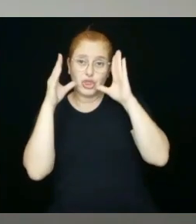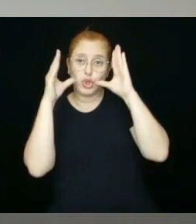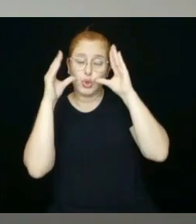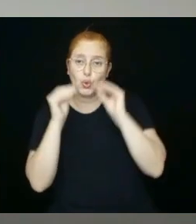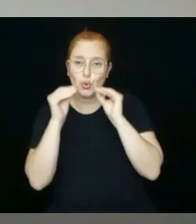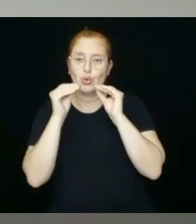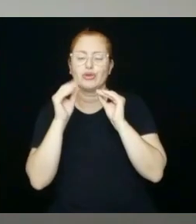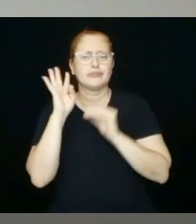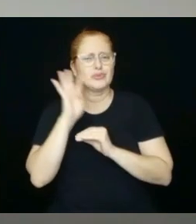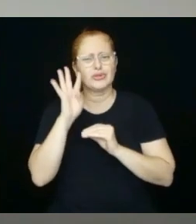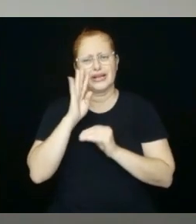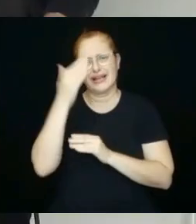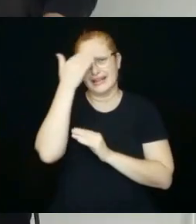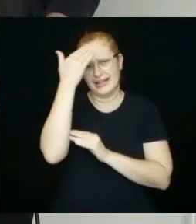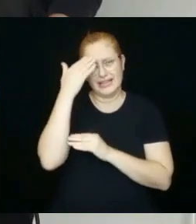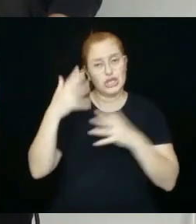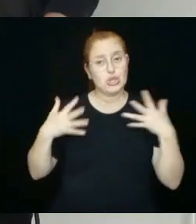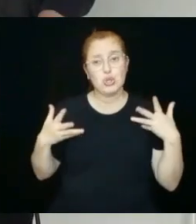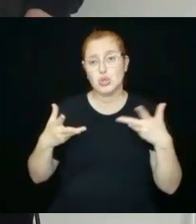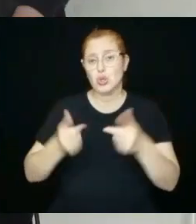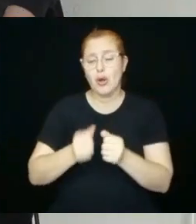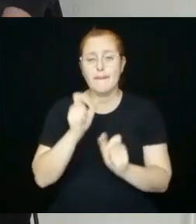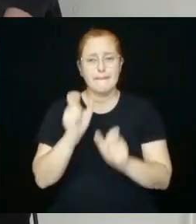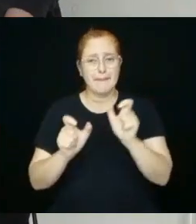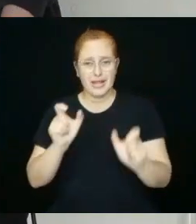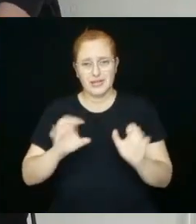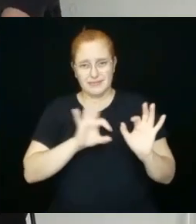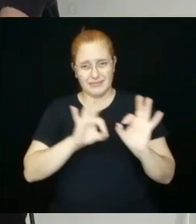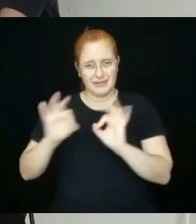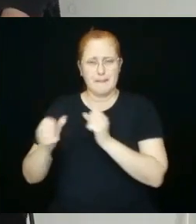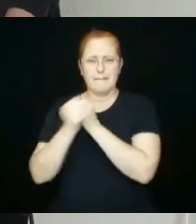aqui, foi super legal. Agradeço a todo mundo que está acompanhando aí.